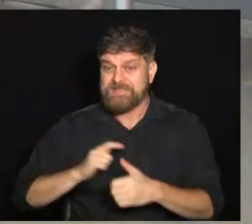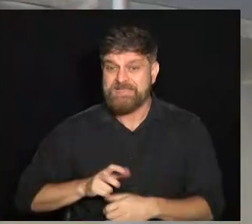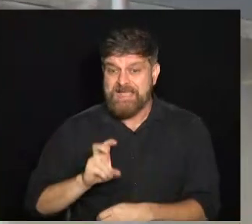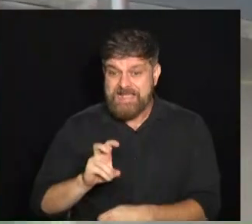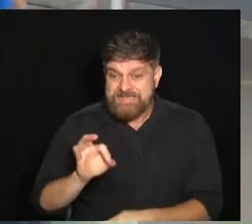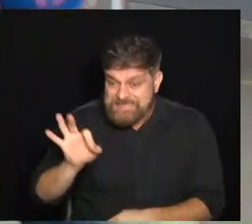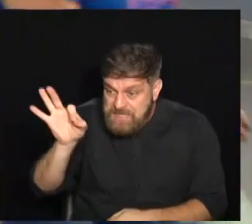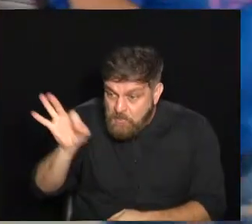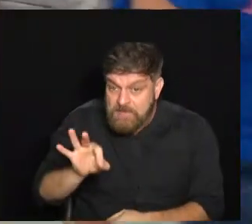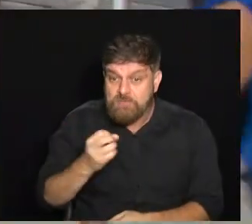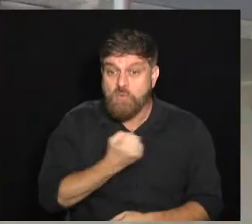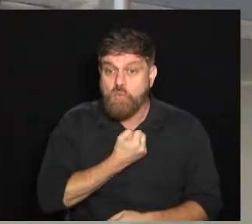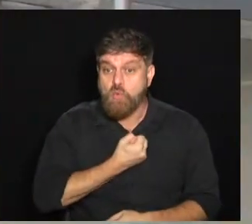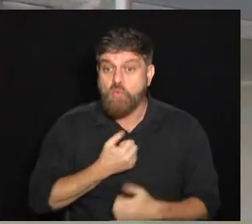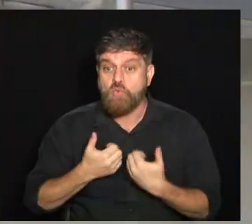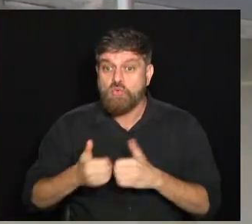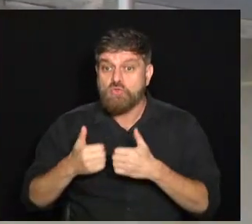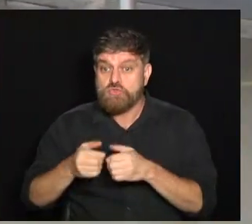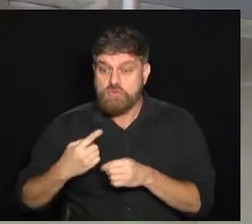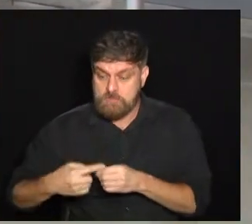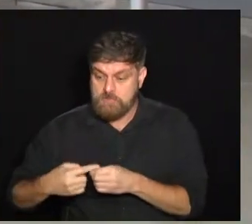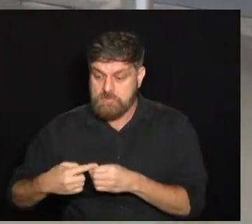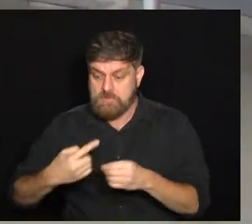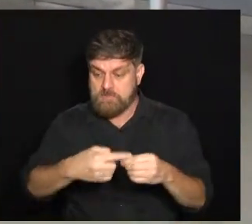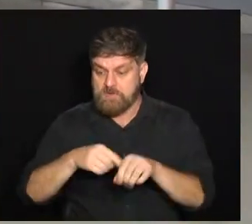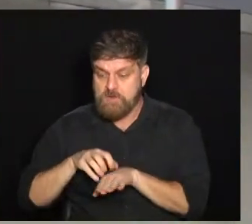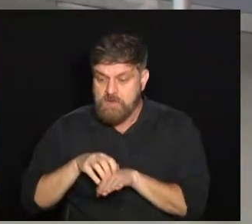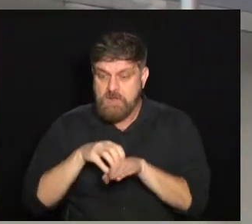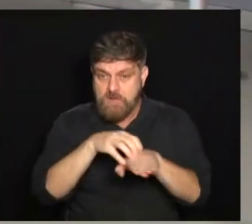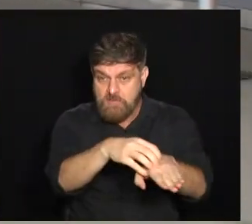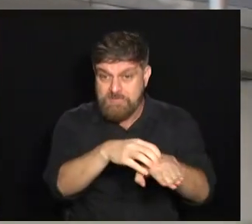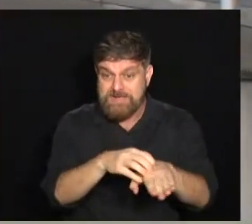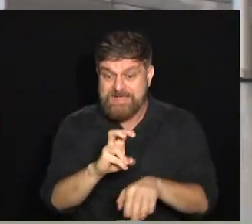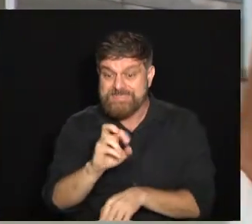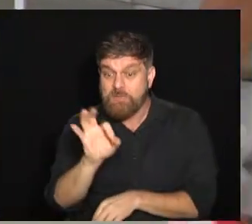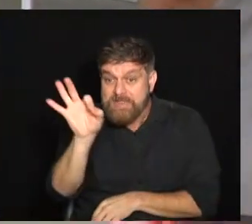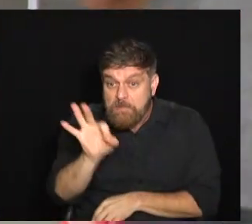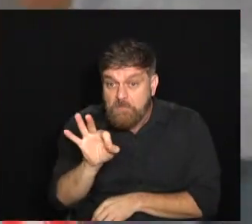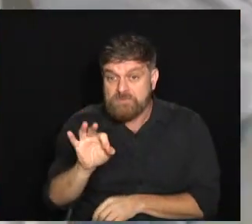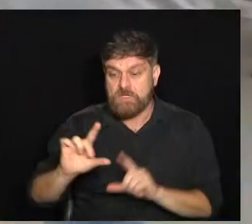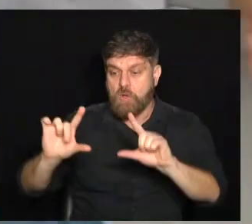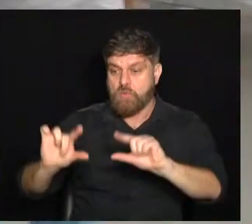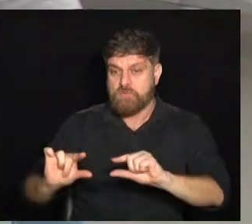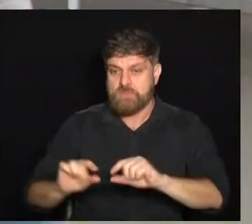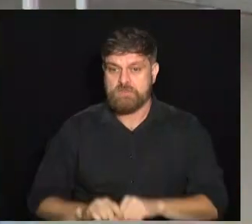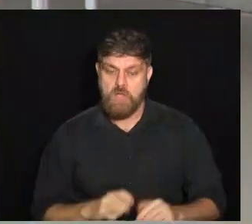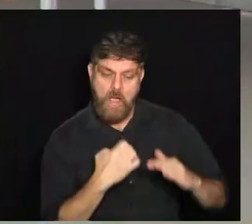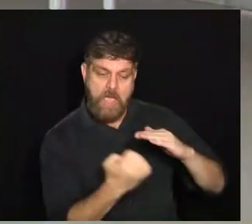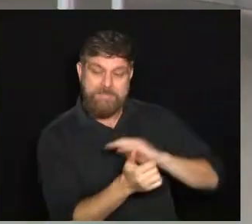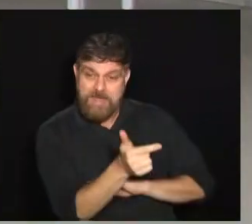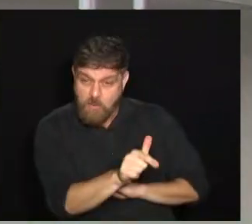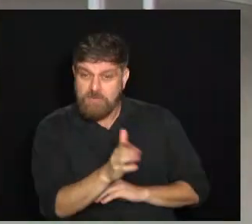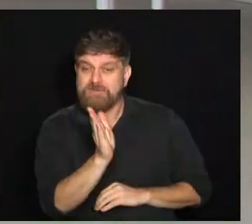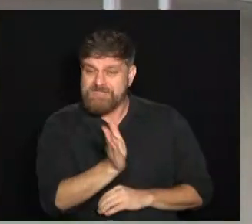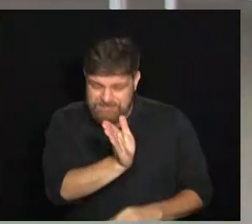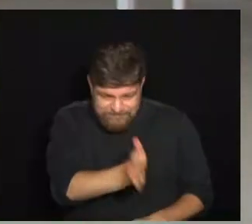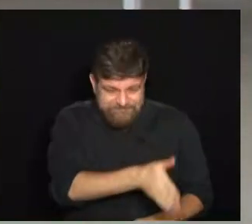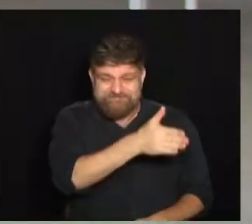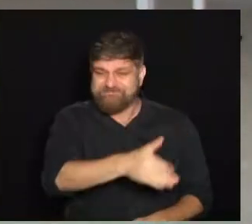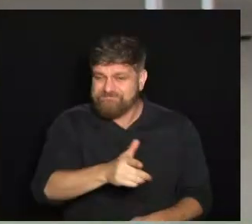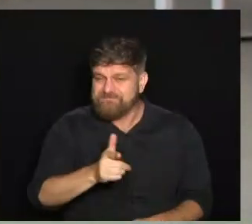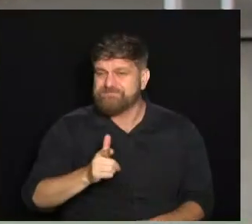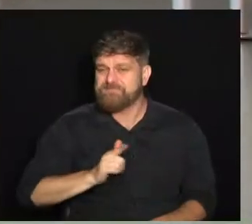50% na frota em todas as viagens. Numa outra empresa que eu procurei, também já há cancelamentos